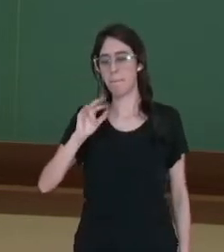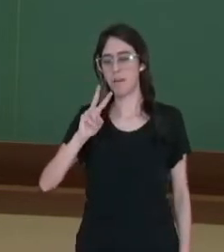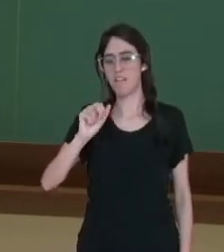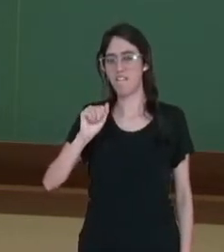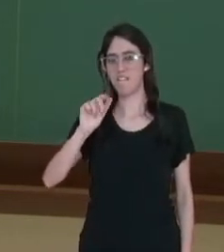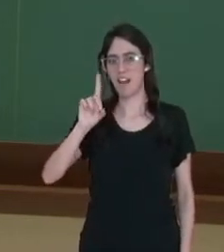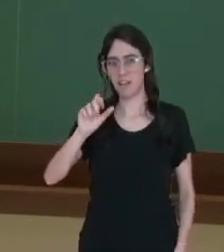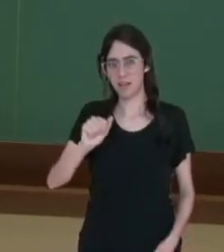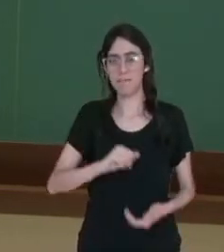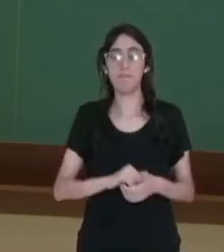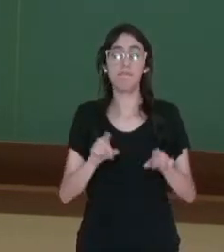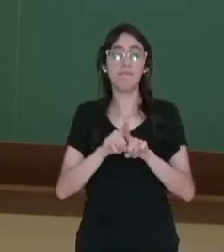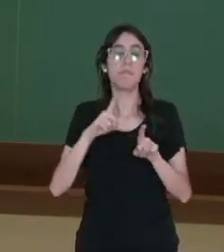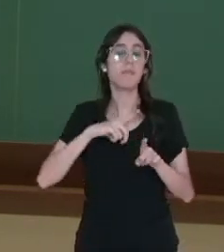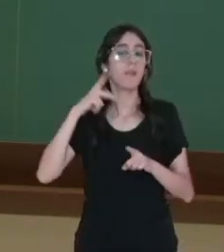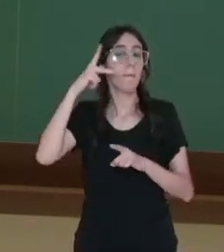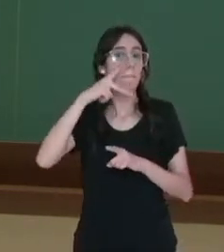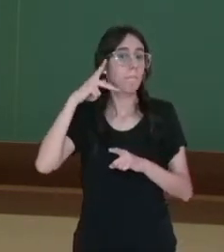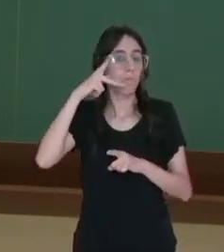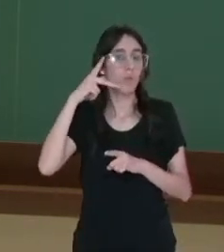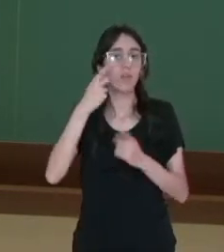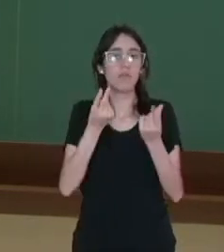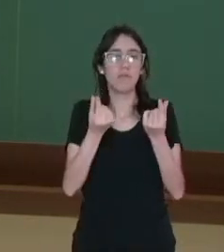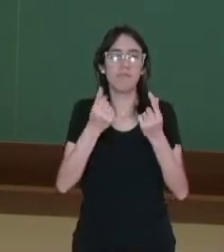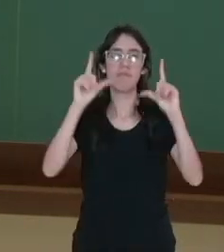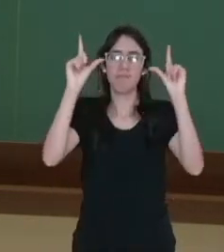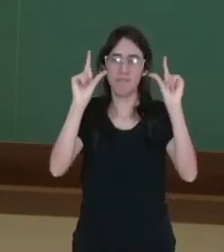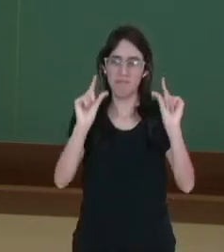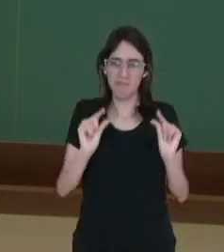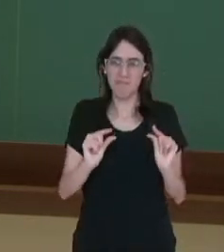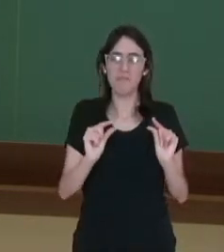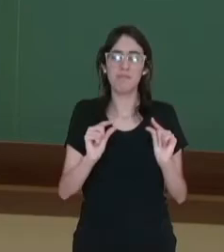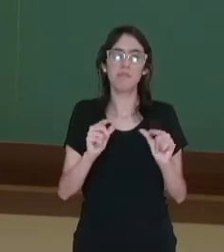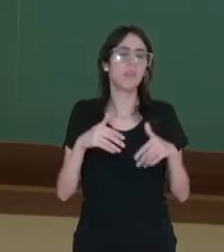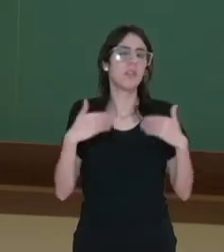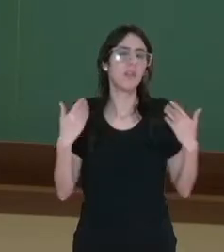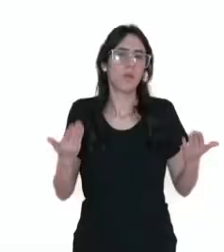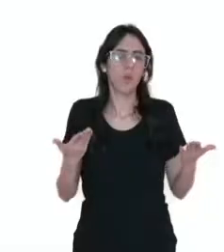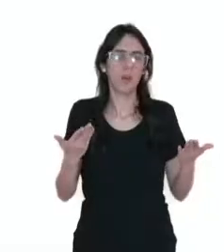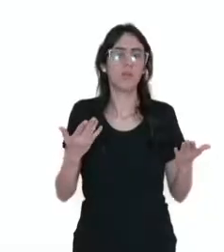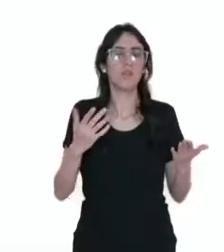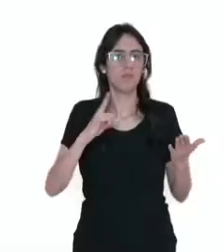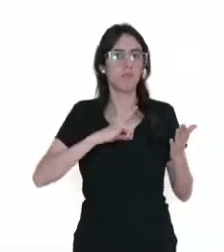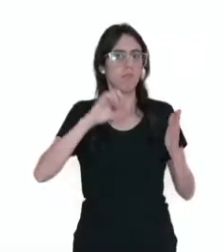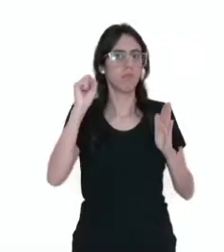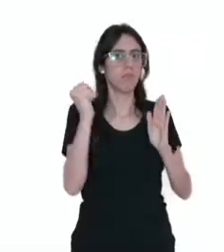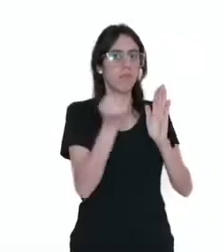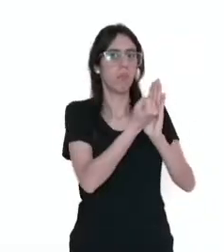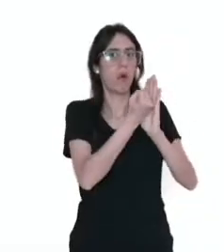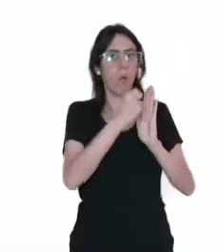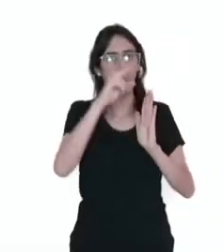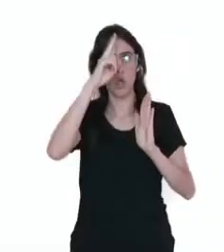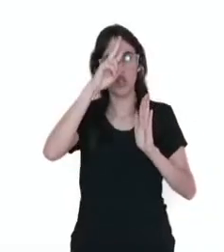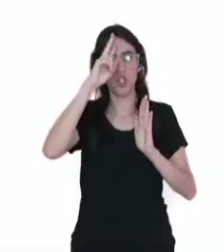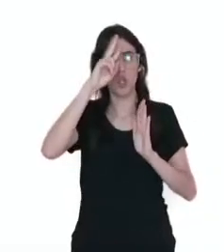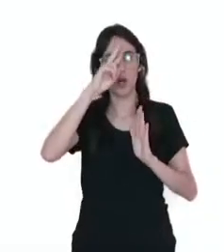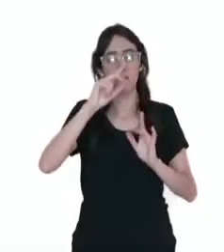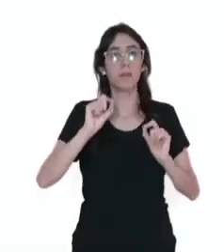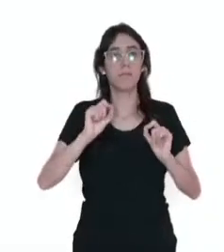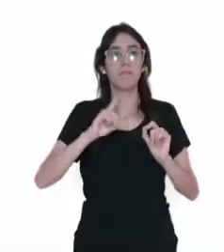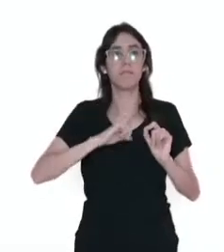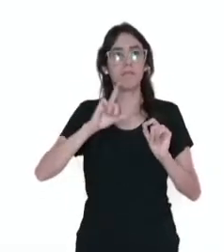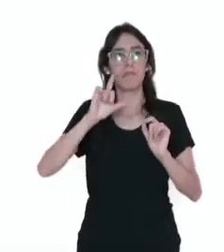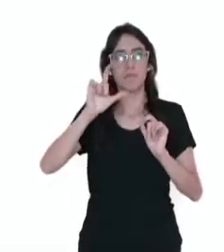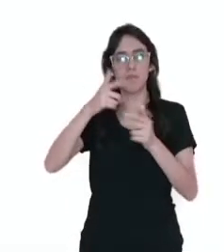de custos do governo Fernando Henrique Cardoso marcou muito esse governo. Serviços e servidores públicos tiveram